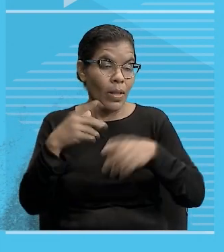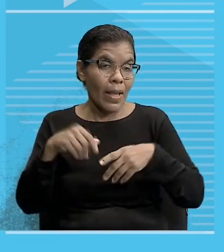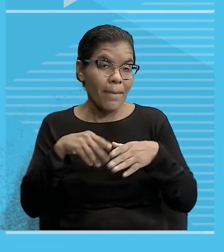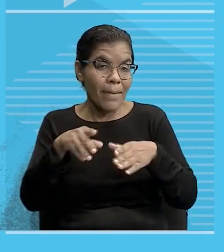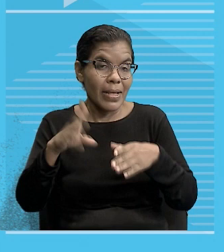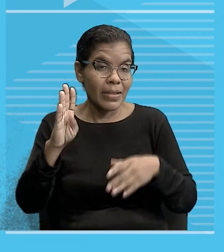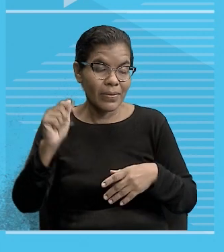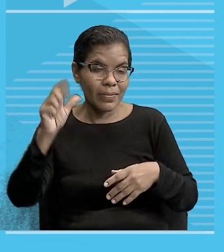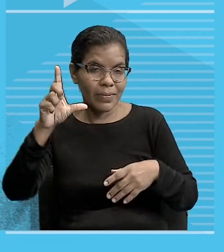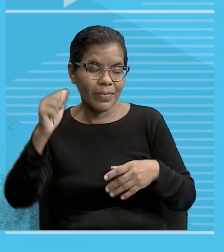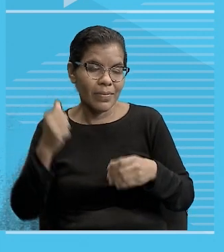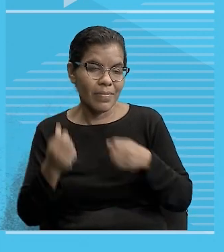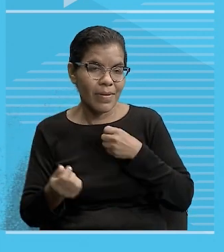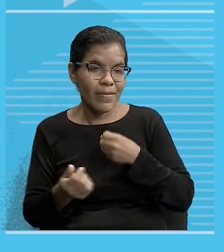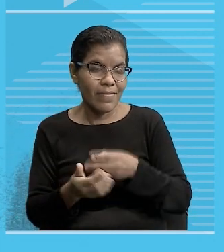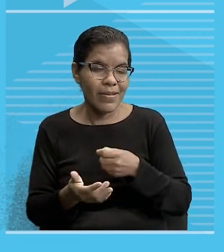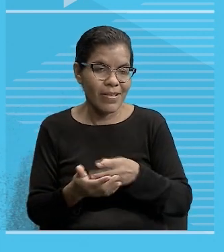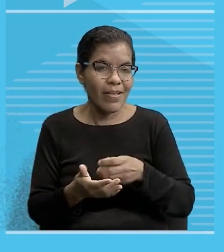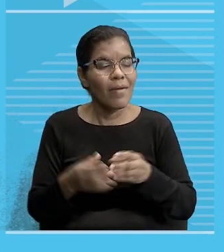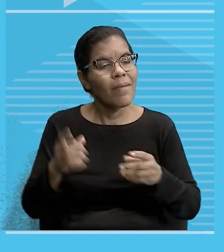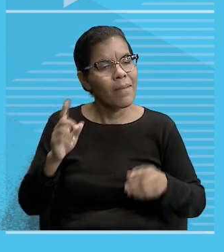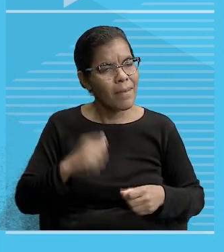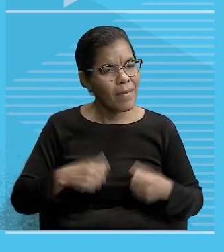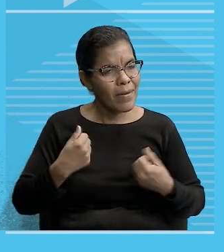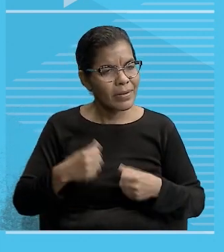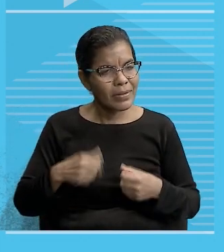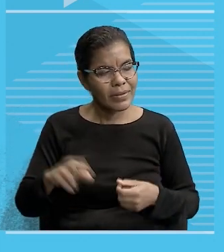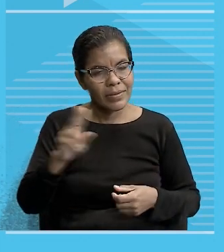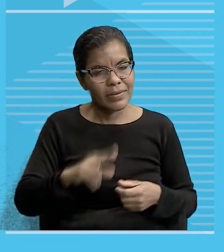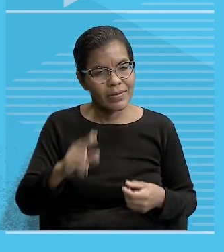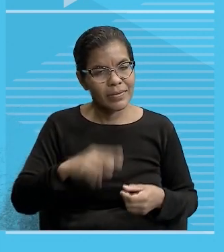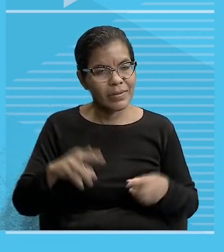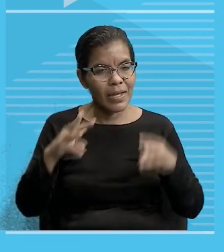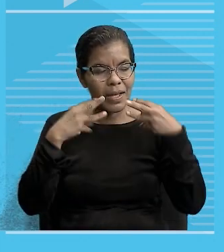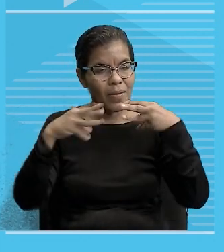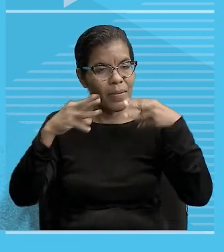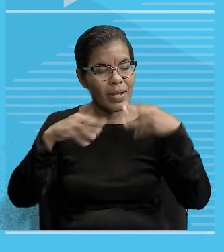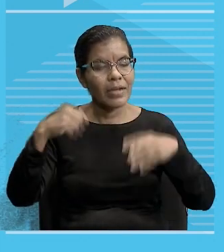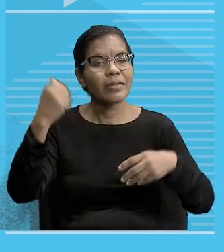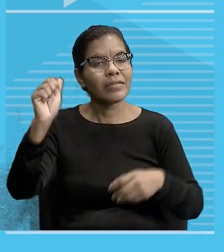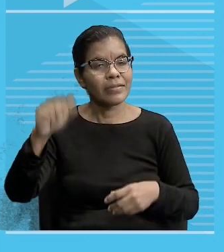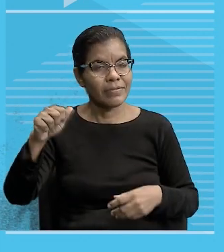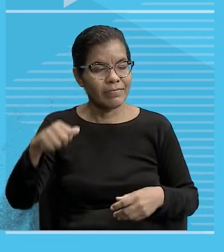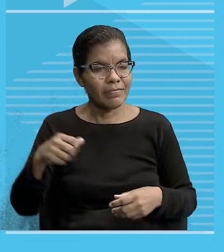vender eu posso utilizar o marte deve Então nós vamos ter essa visão